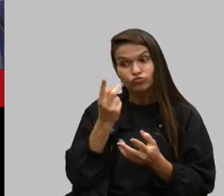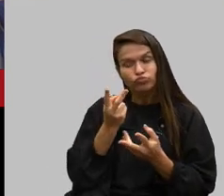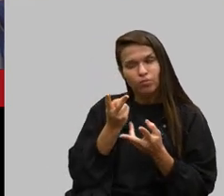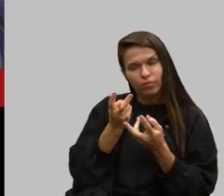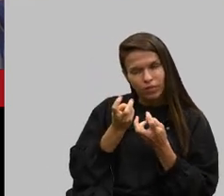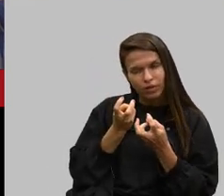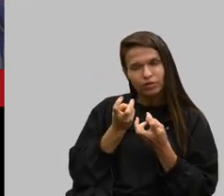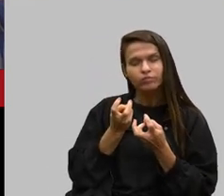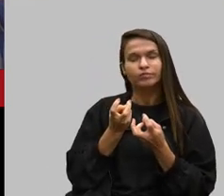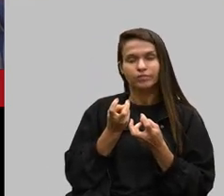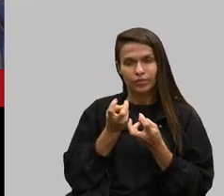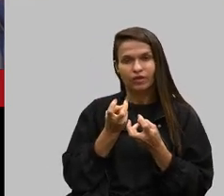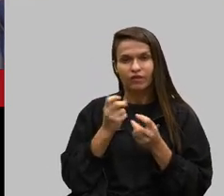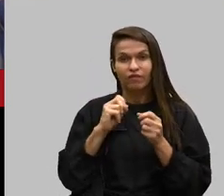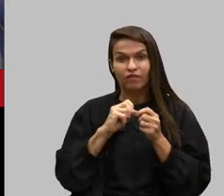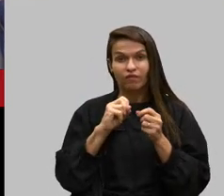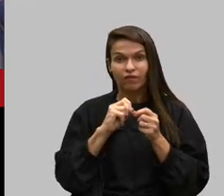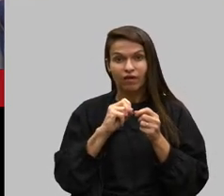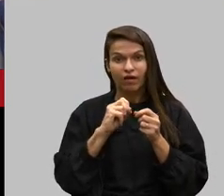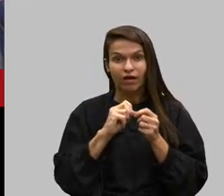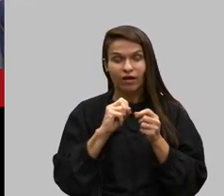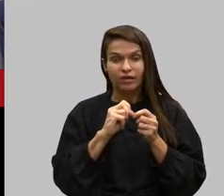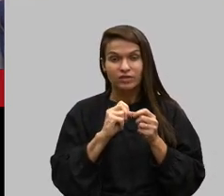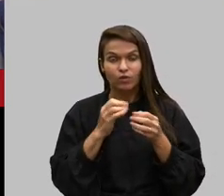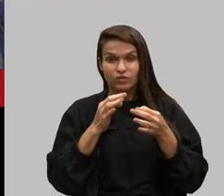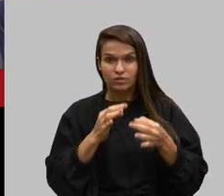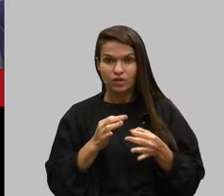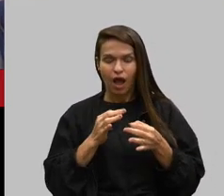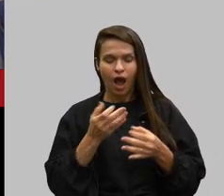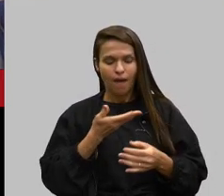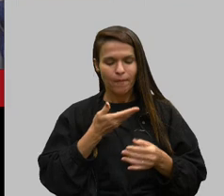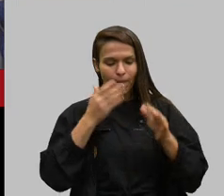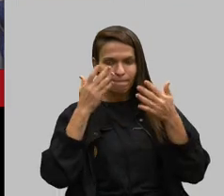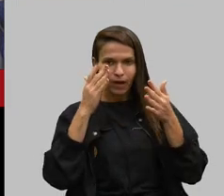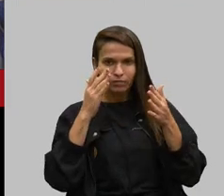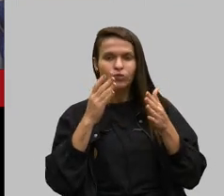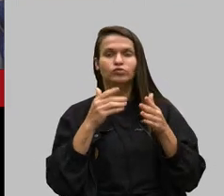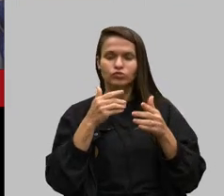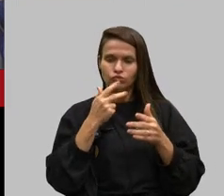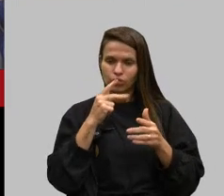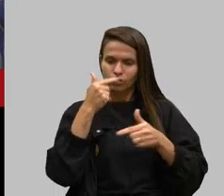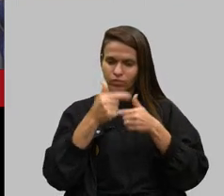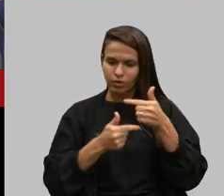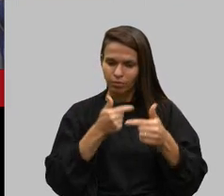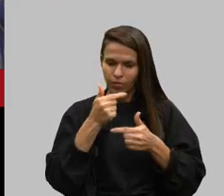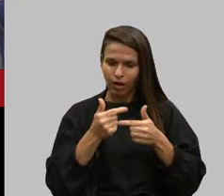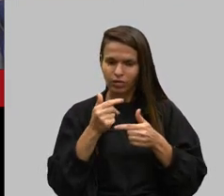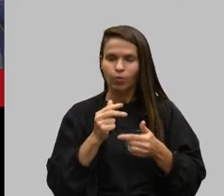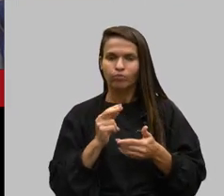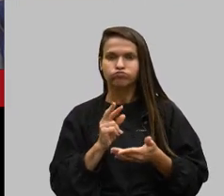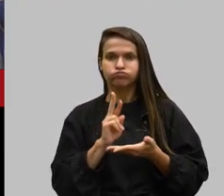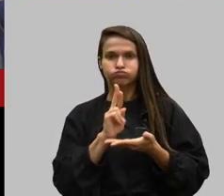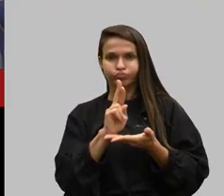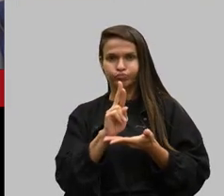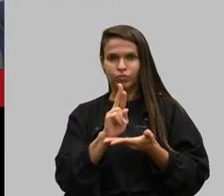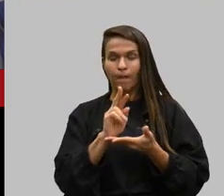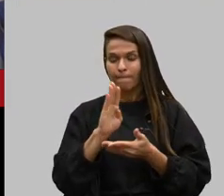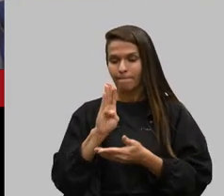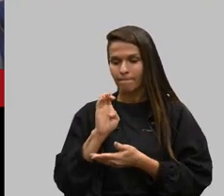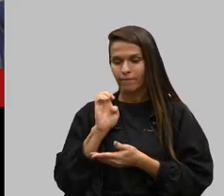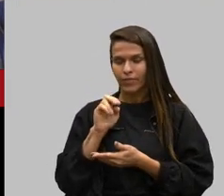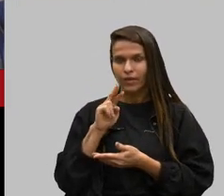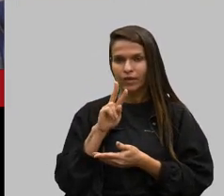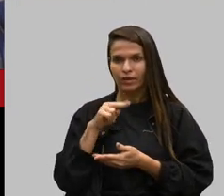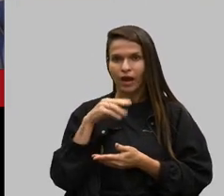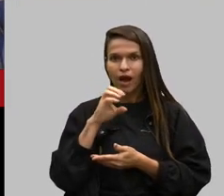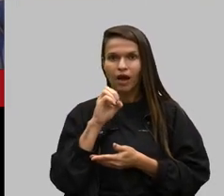de captar e fazer a correção amigo parabéns pela conduta de você L frente Bernardo da mesma forma você faz